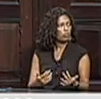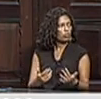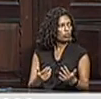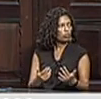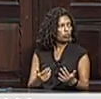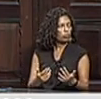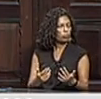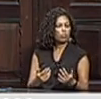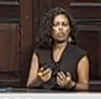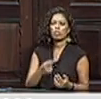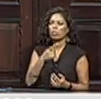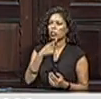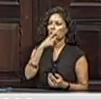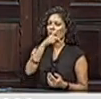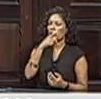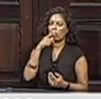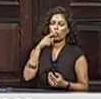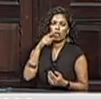em votação,